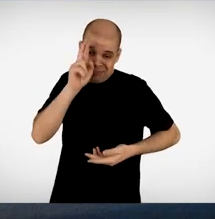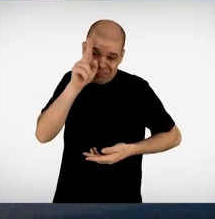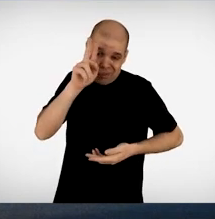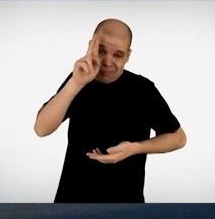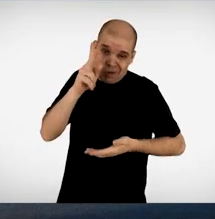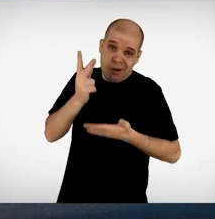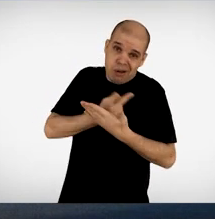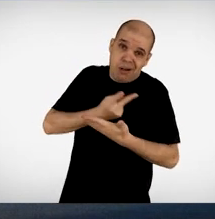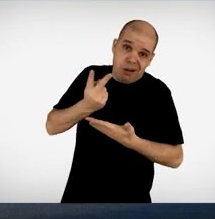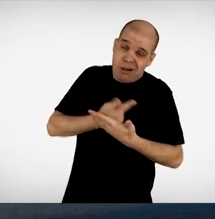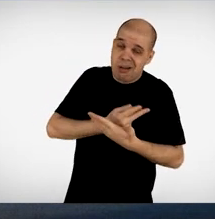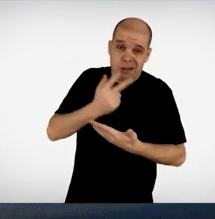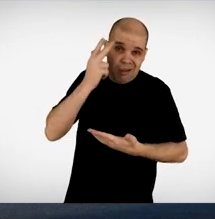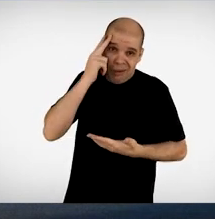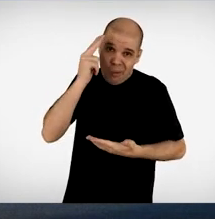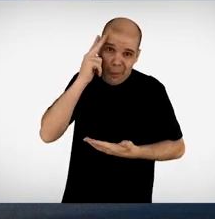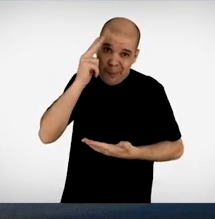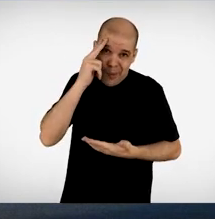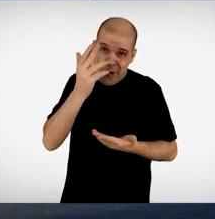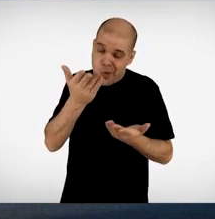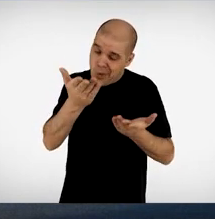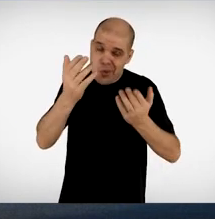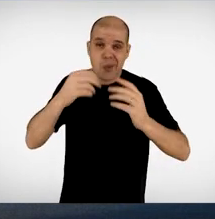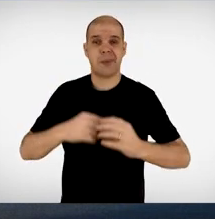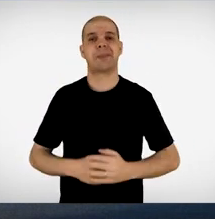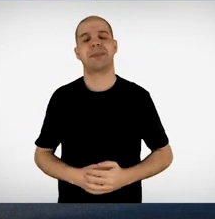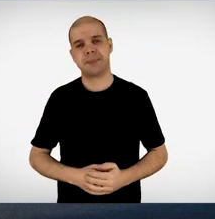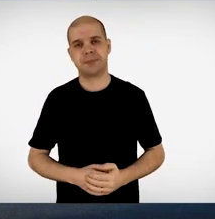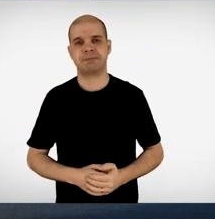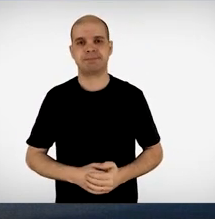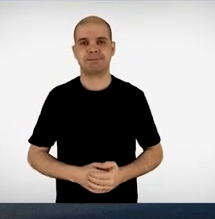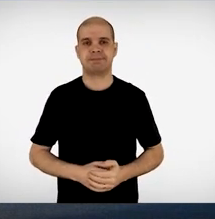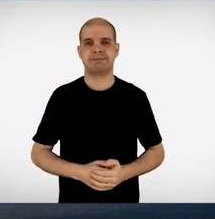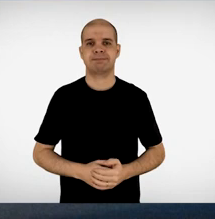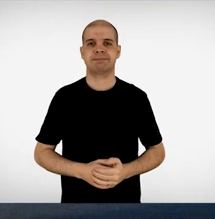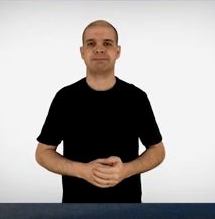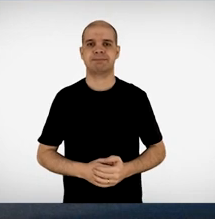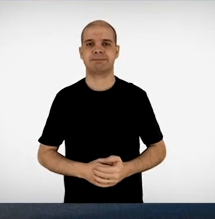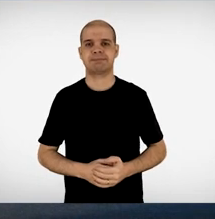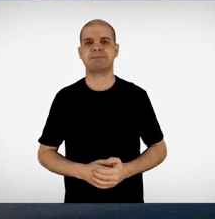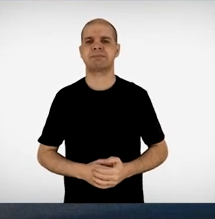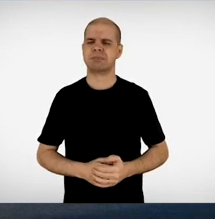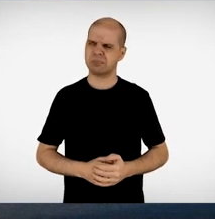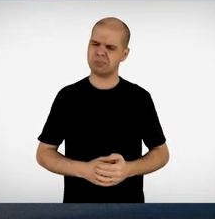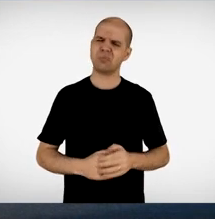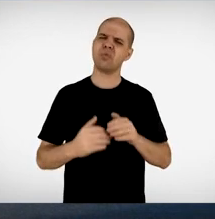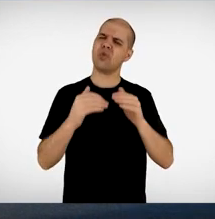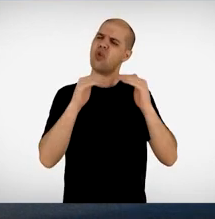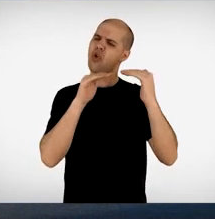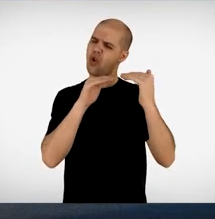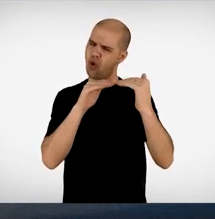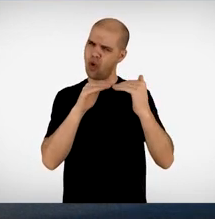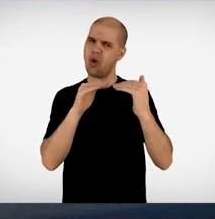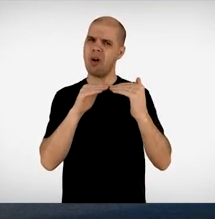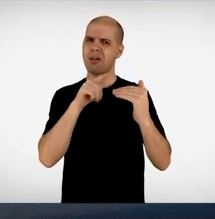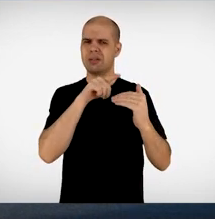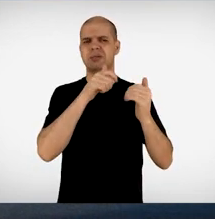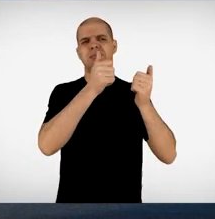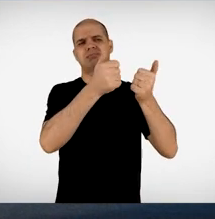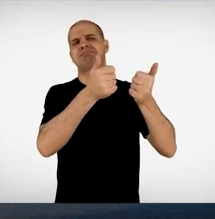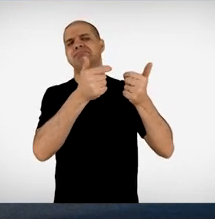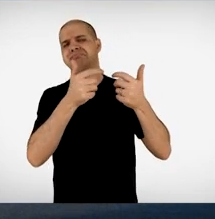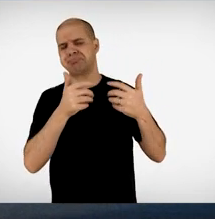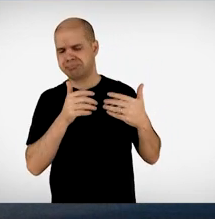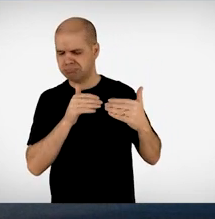Bom, eu concordo com você. Acho que você, o seu estilo, mas mesmo aqui menos, você